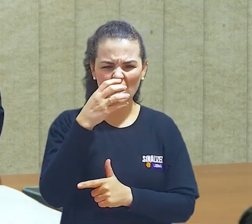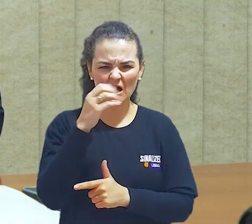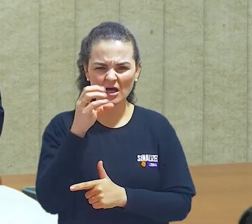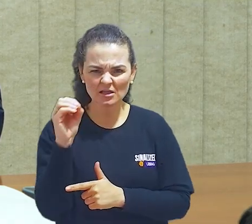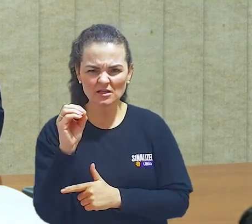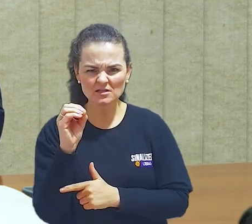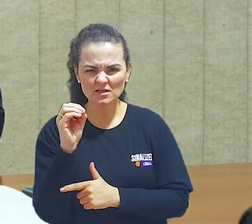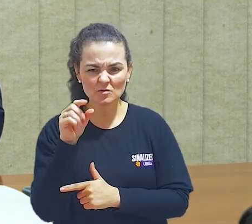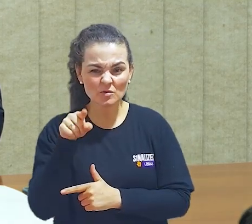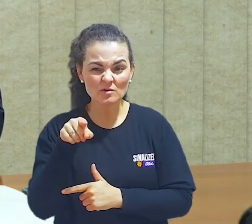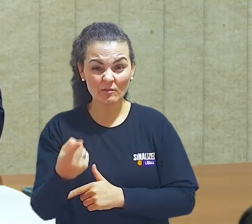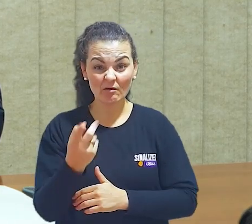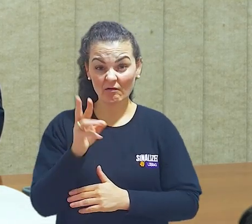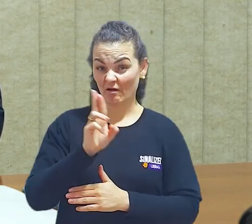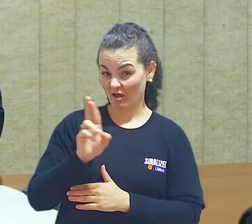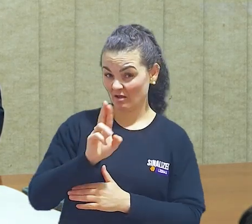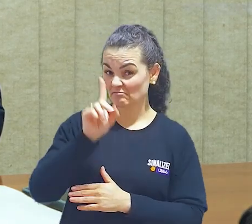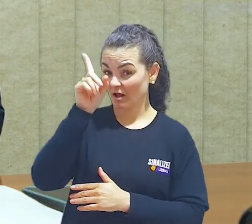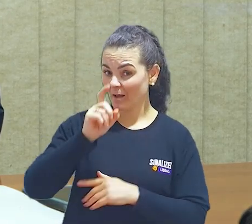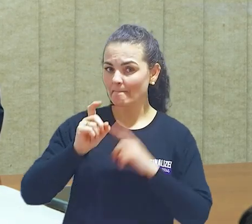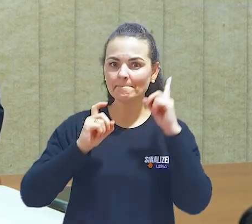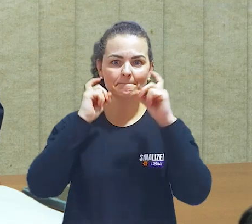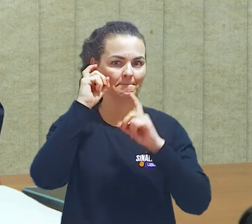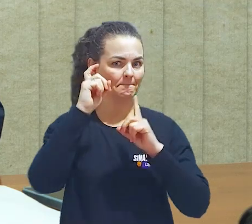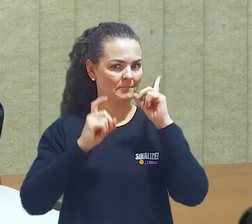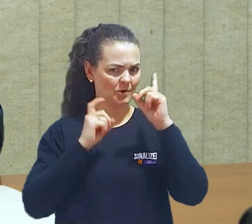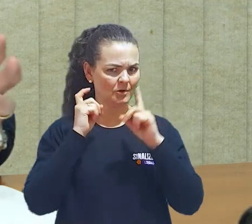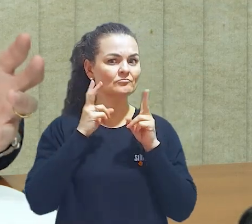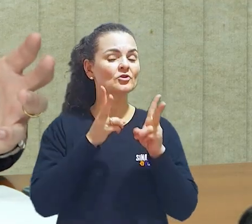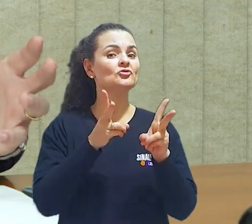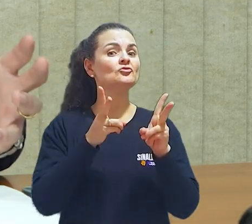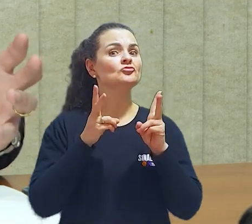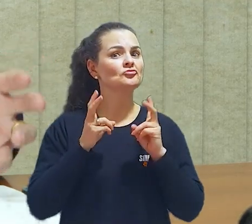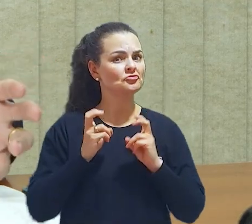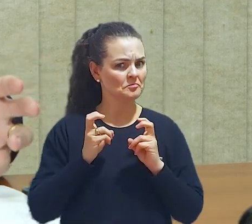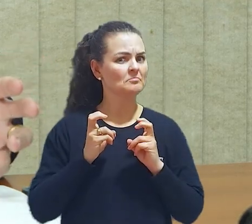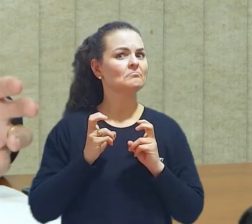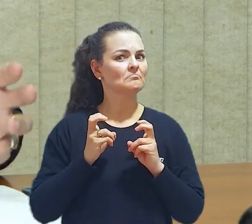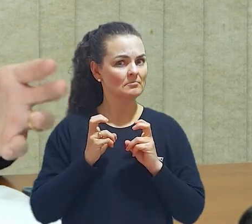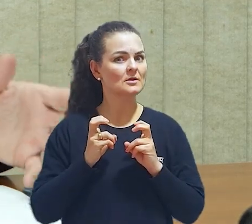algo preocupante, quando na verdade nós percebemos que existem